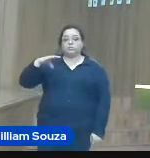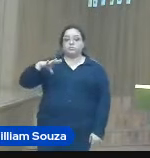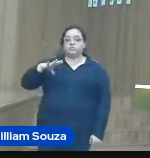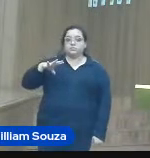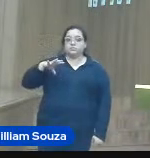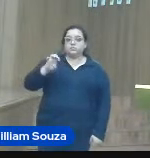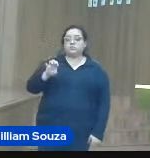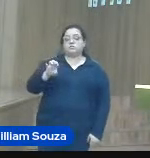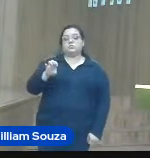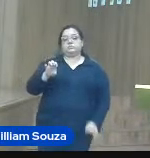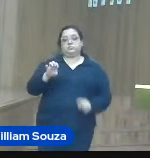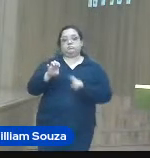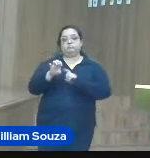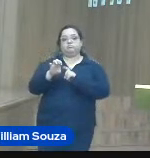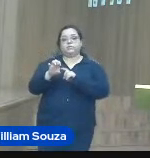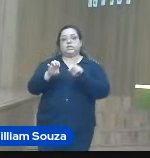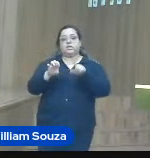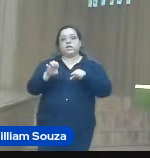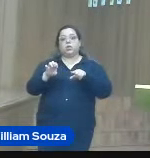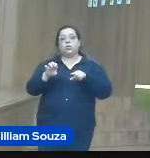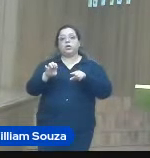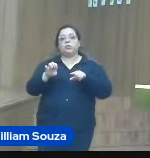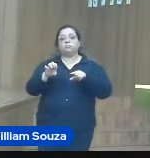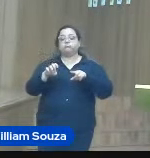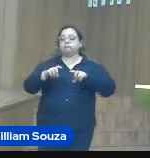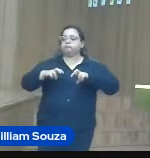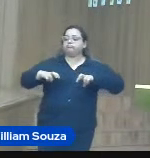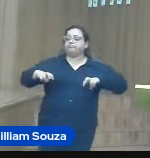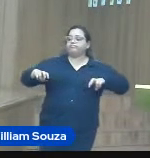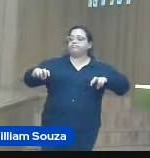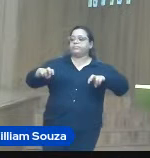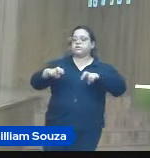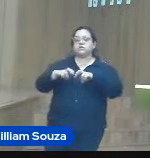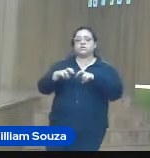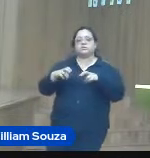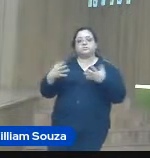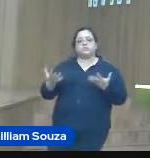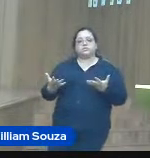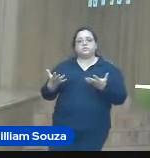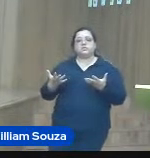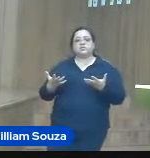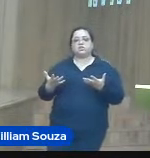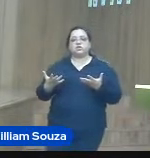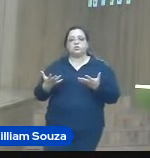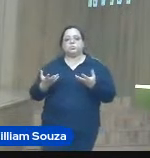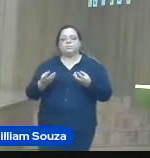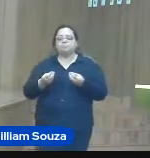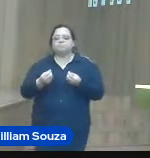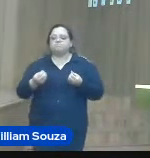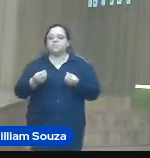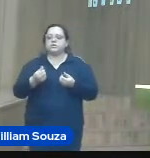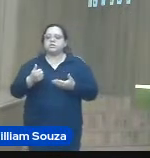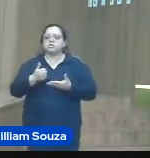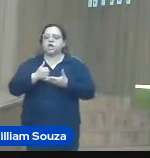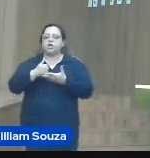círculo virtuoso e não um círculo vicioso.